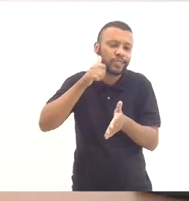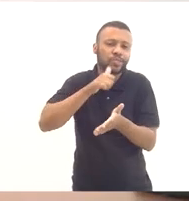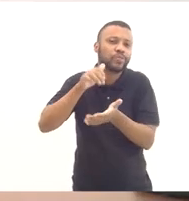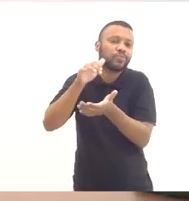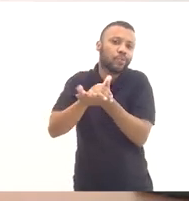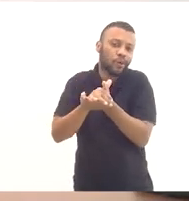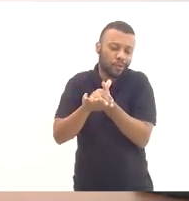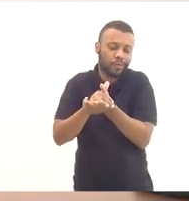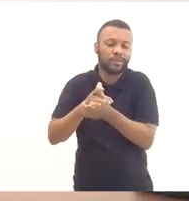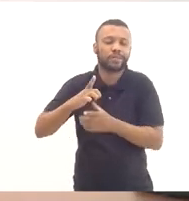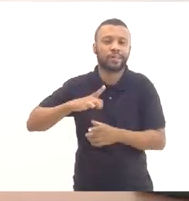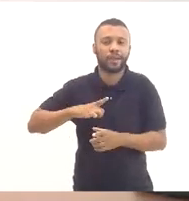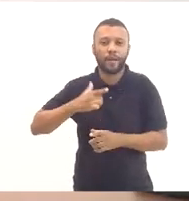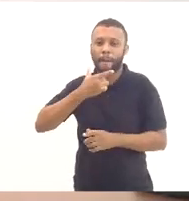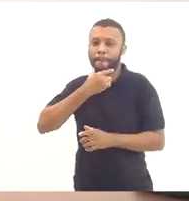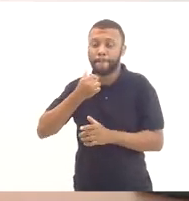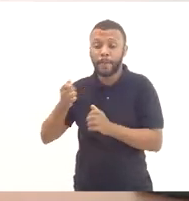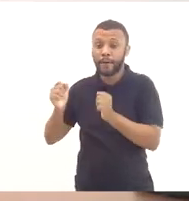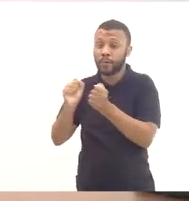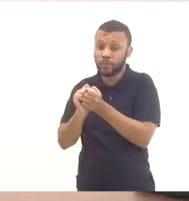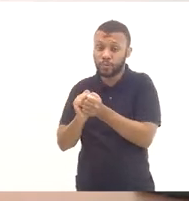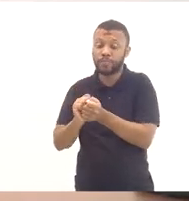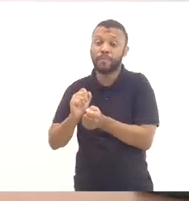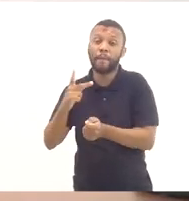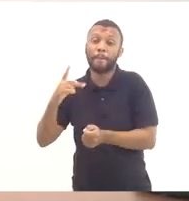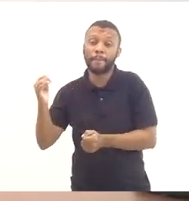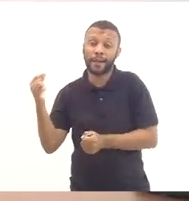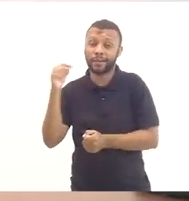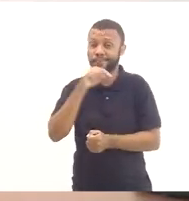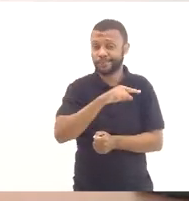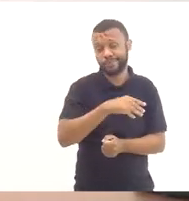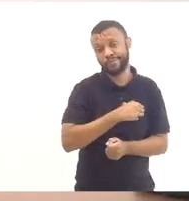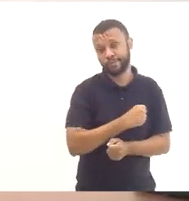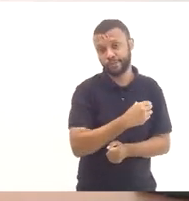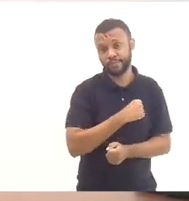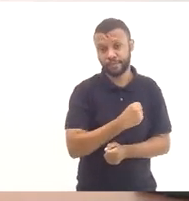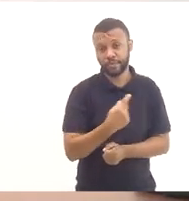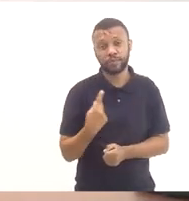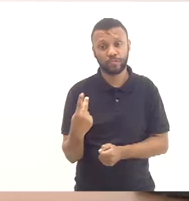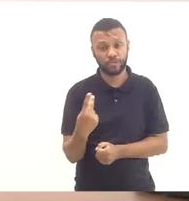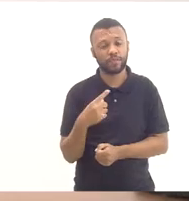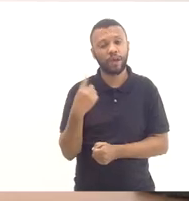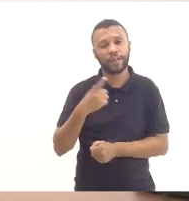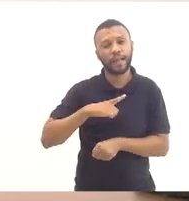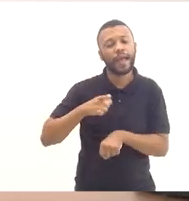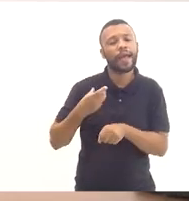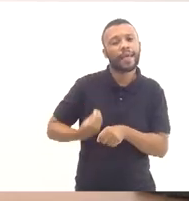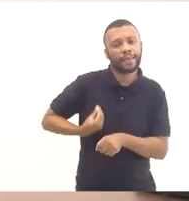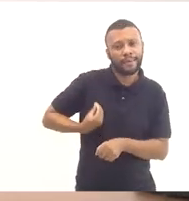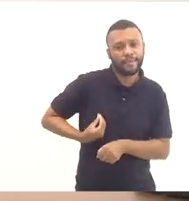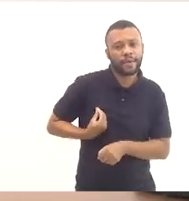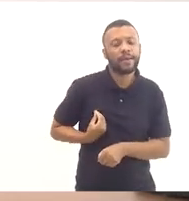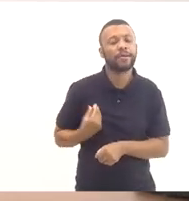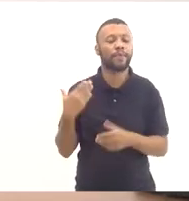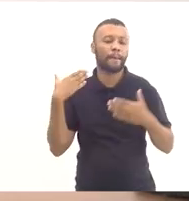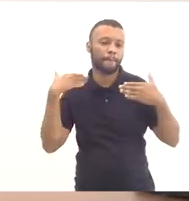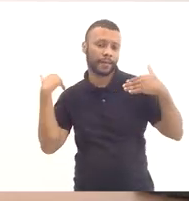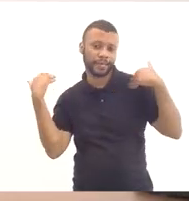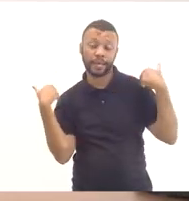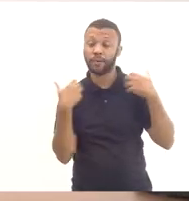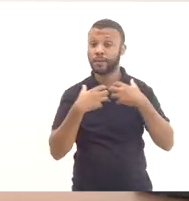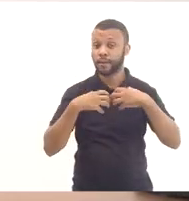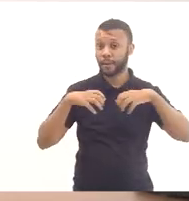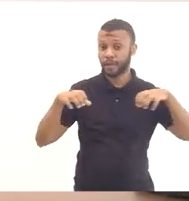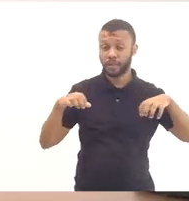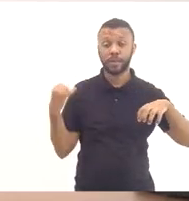casada né com o meu marido é o pai do meu filho aí a gente se permite ter essa vida ainda de casal ter passeios a parte eu acho que isso é muito importante